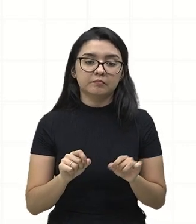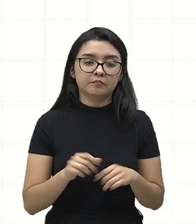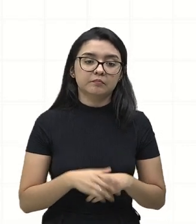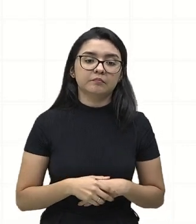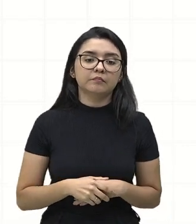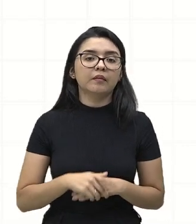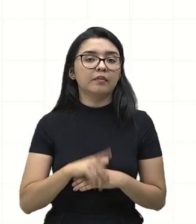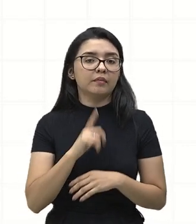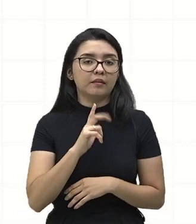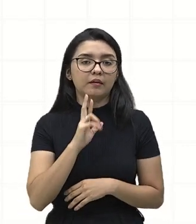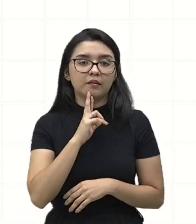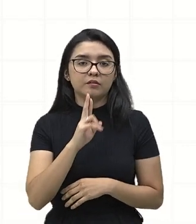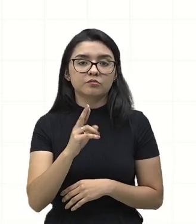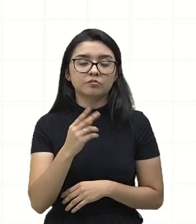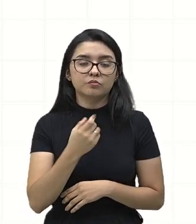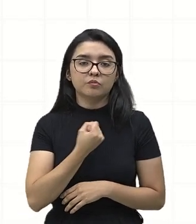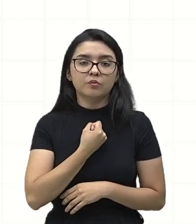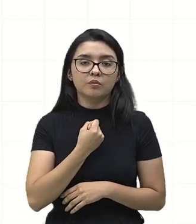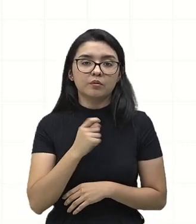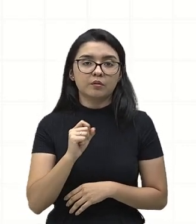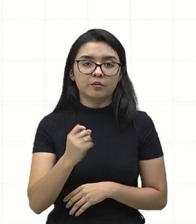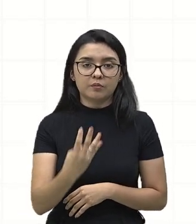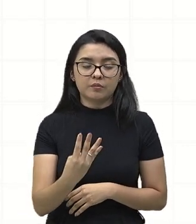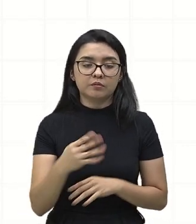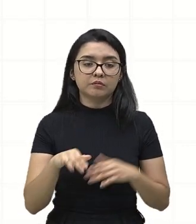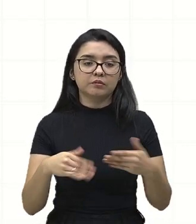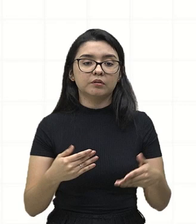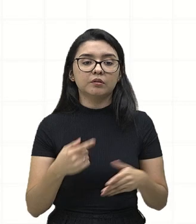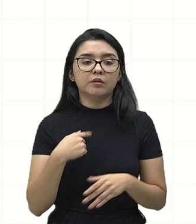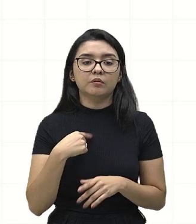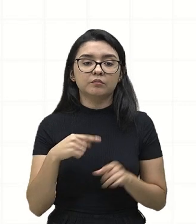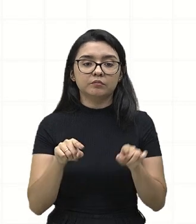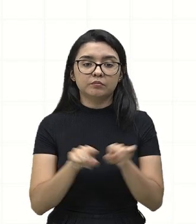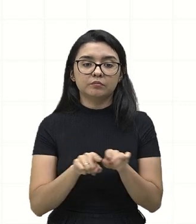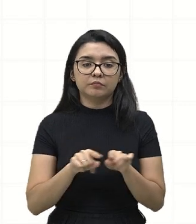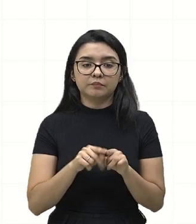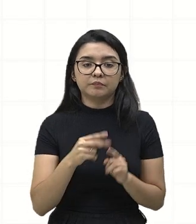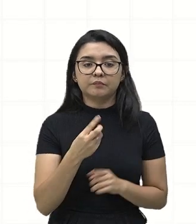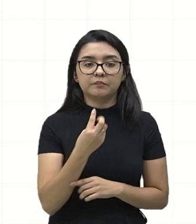deixa resto 4. Então, o número